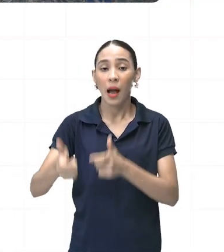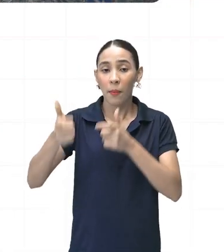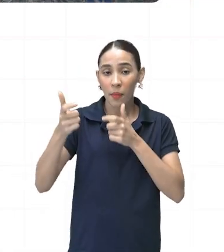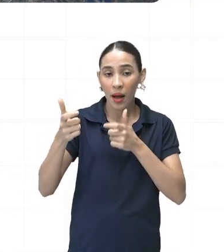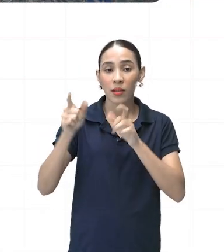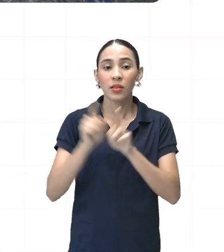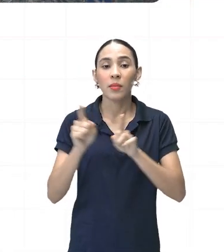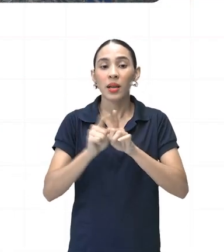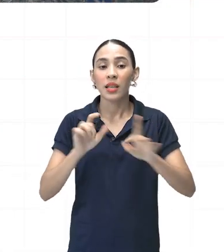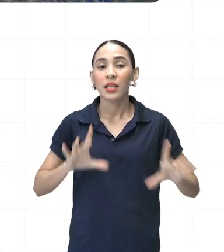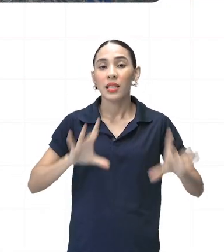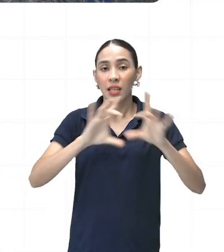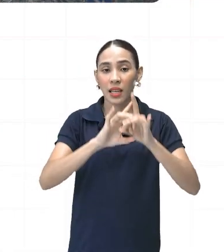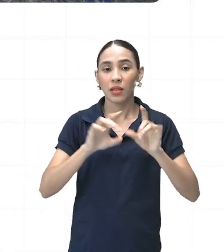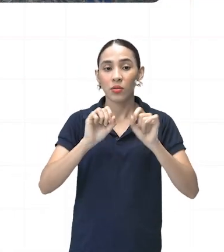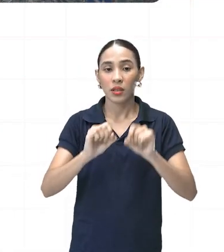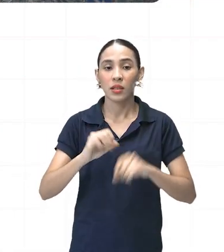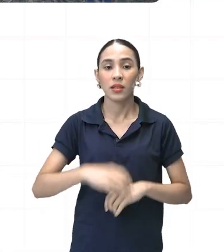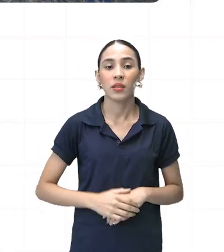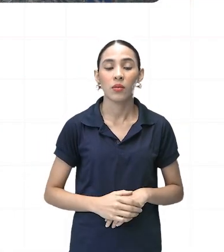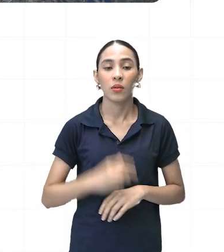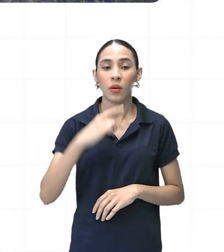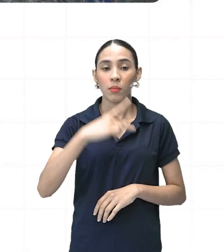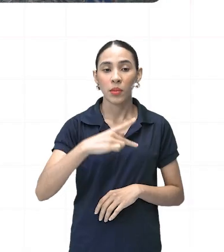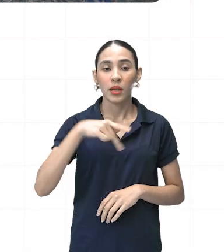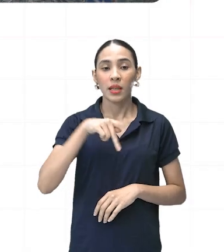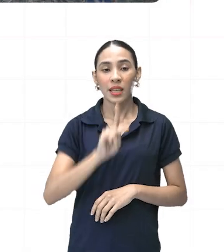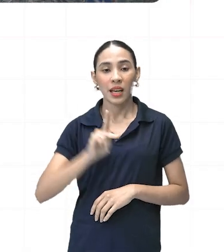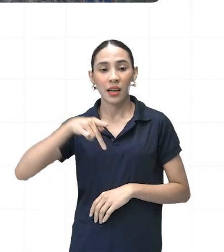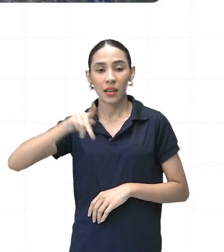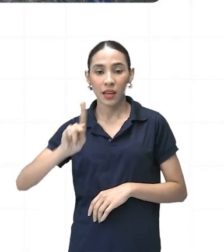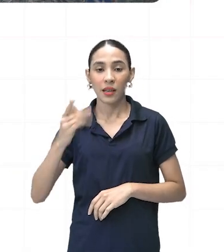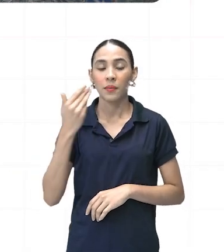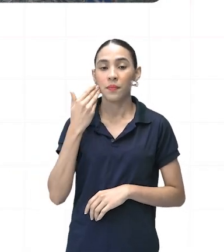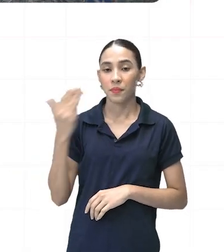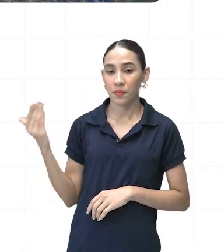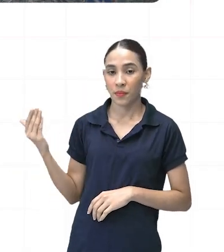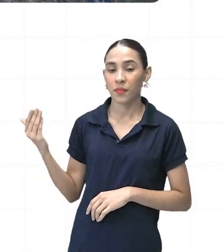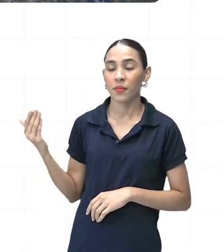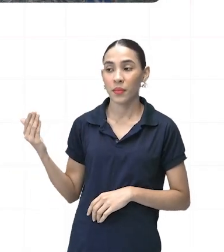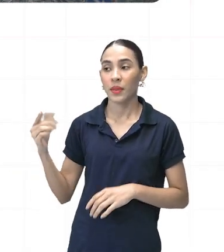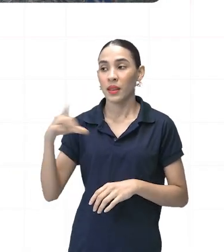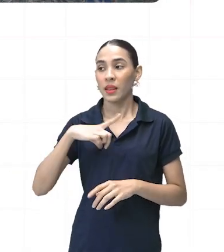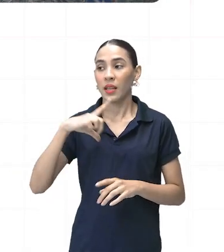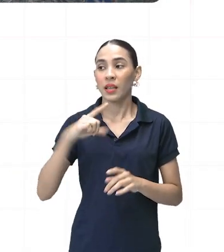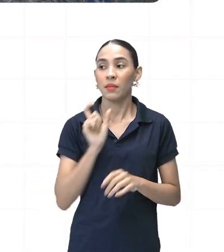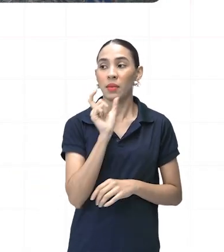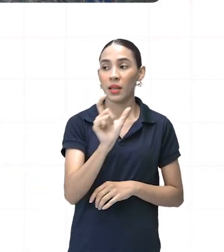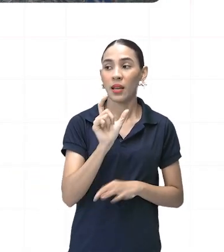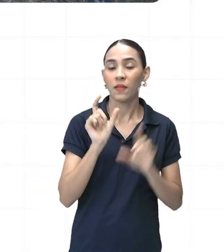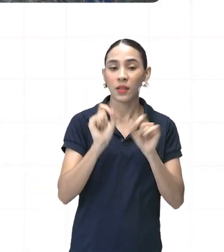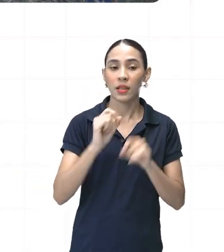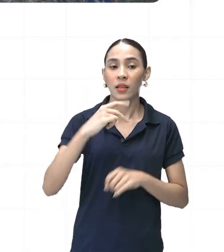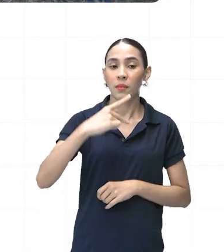armados, ligados ao quê? Ao Partido dos Trabalhadores Curdos, que tem a sigla